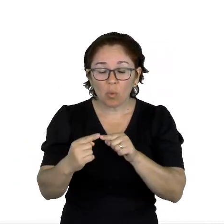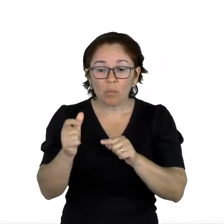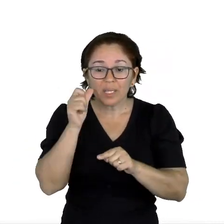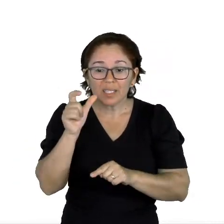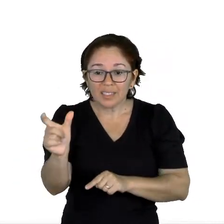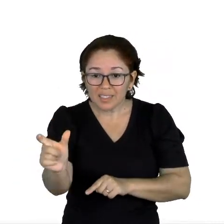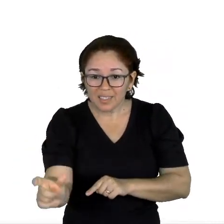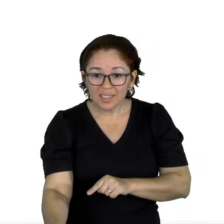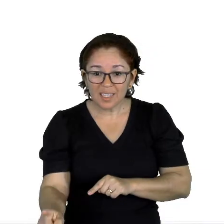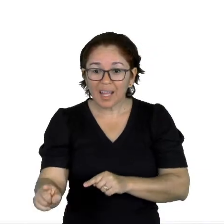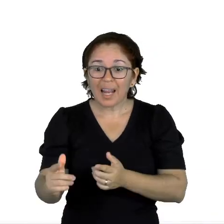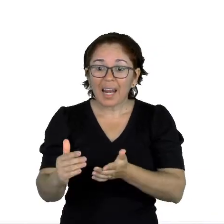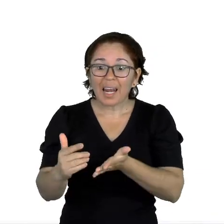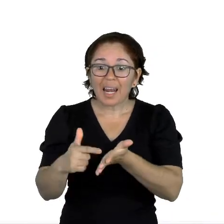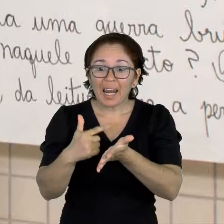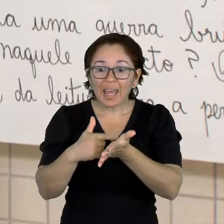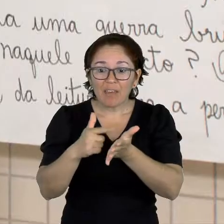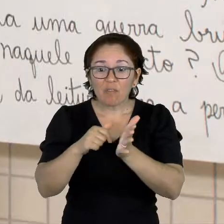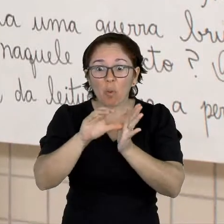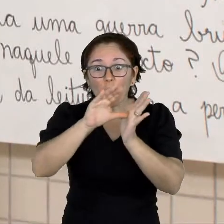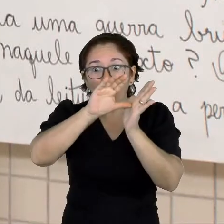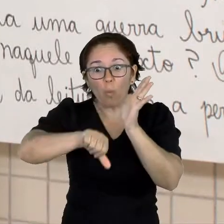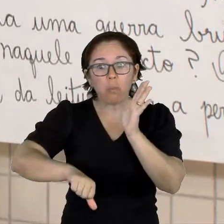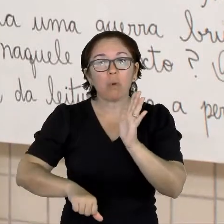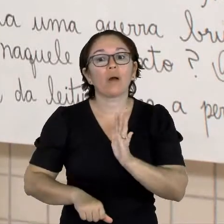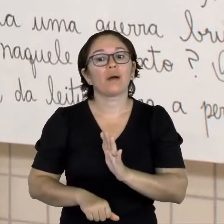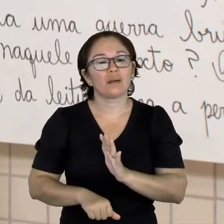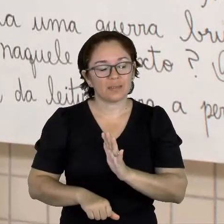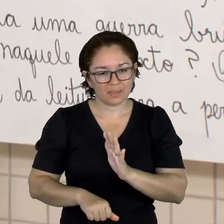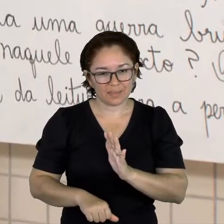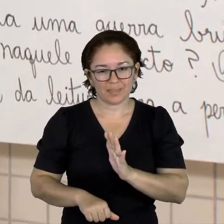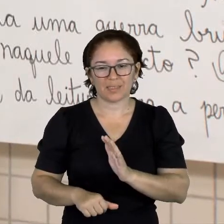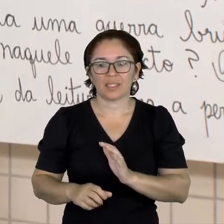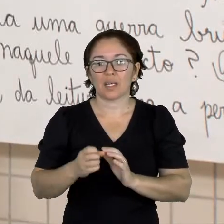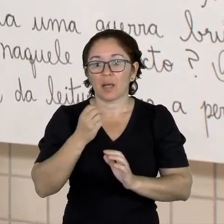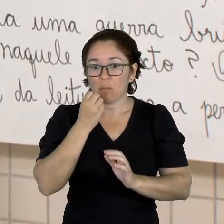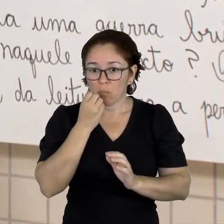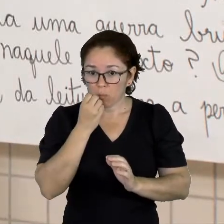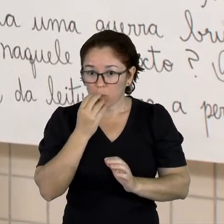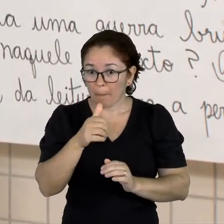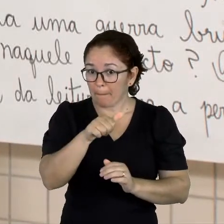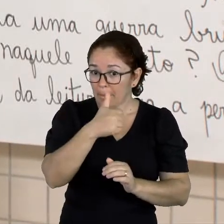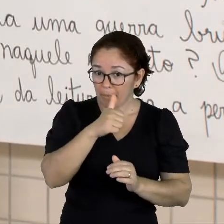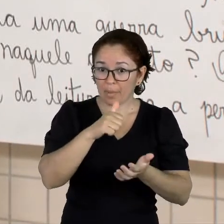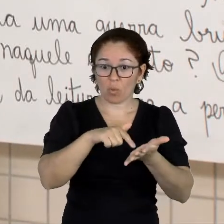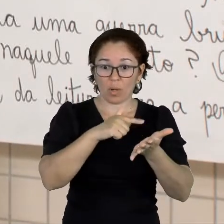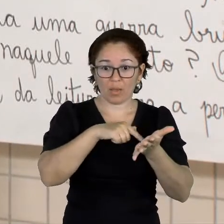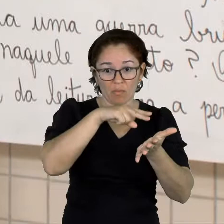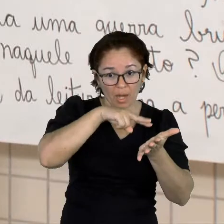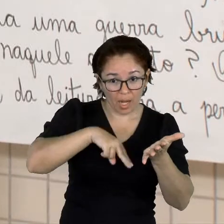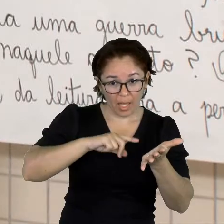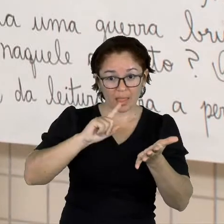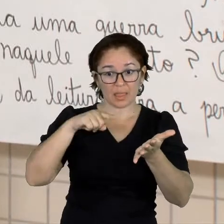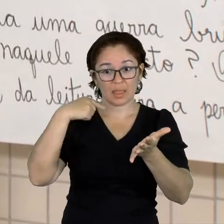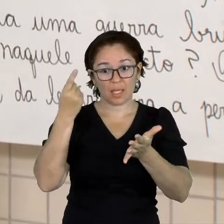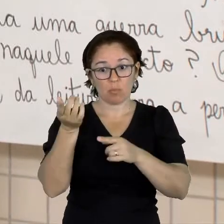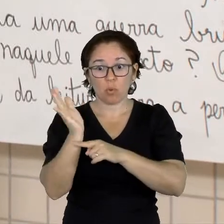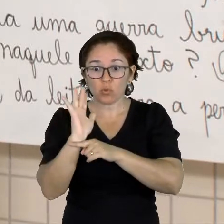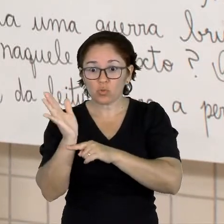assistir o filme, Podem assistir o filme, mas é claro que leiam primeiro o livro para vocês fazerem essa associação,